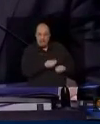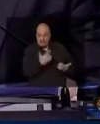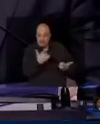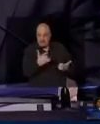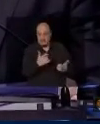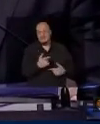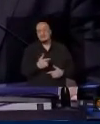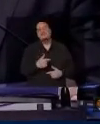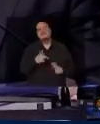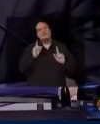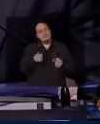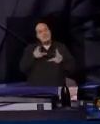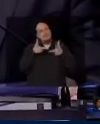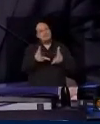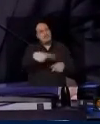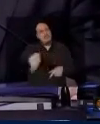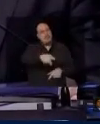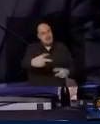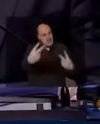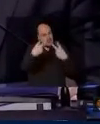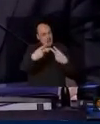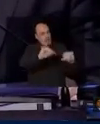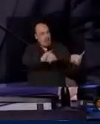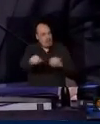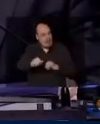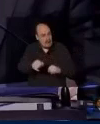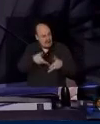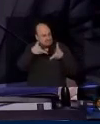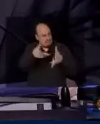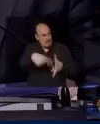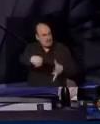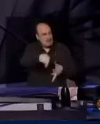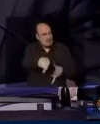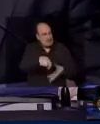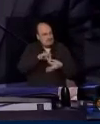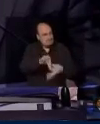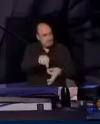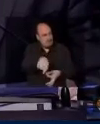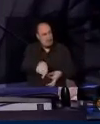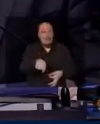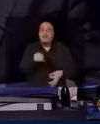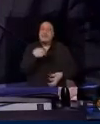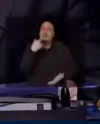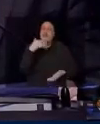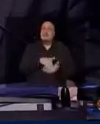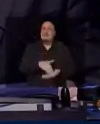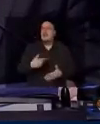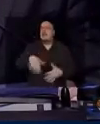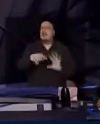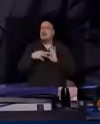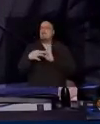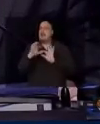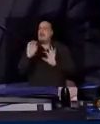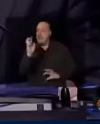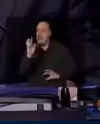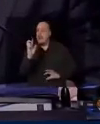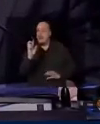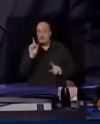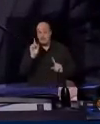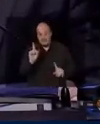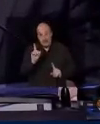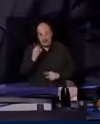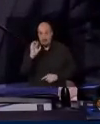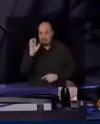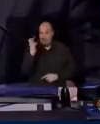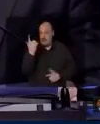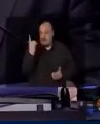disso tudo assim como a Rússia né a União Soviética teve na época lá do comunismo naquela época né Tá então isso faz parte de um grande projeto